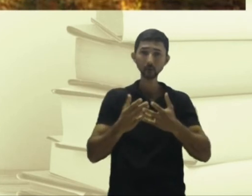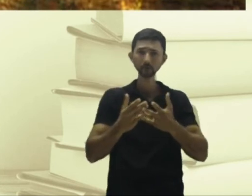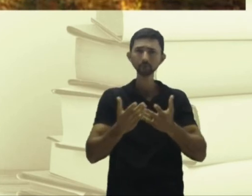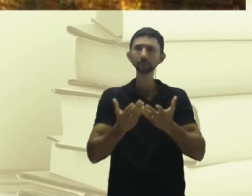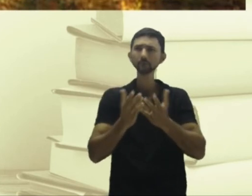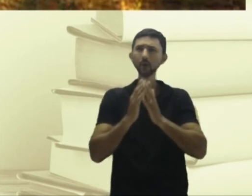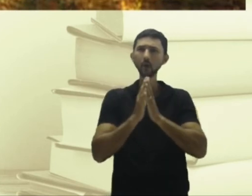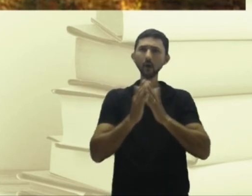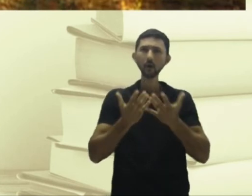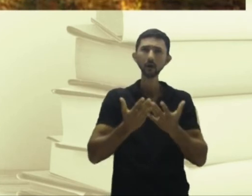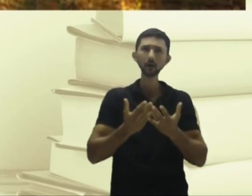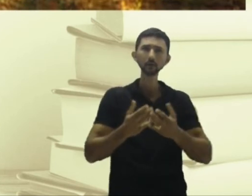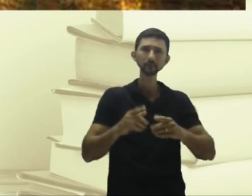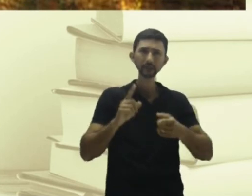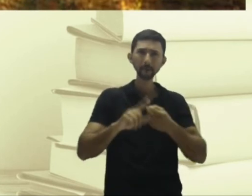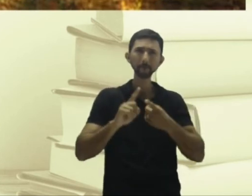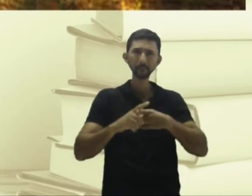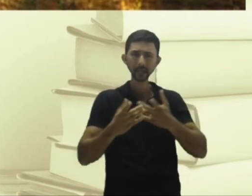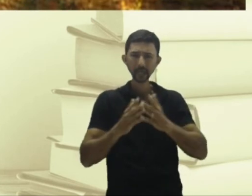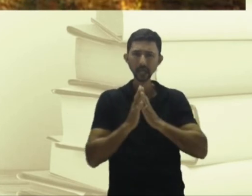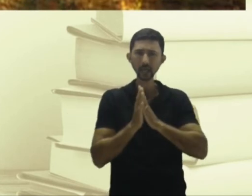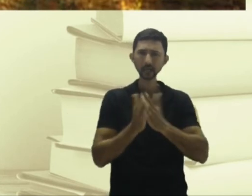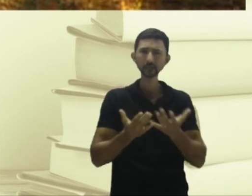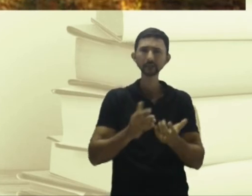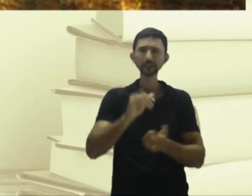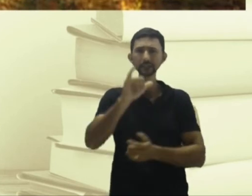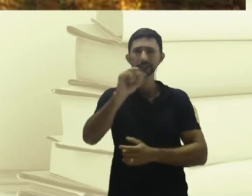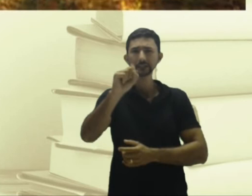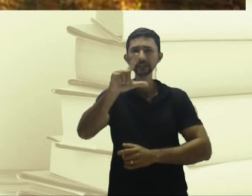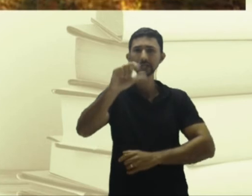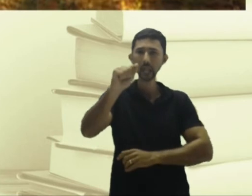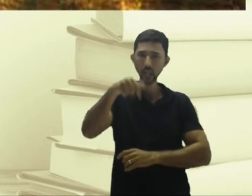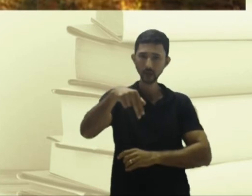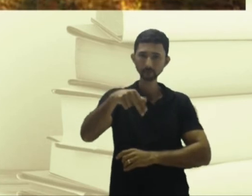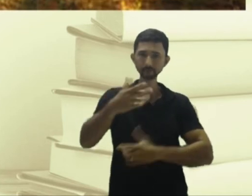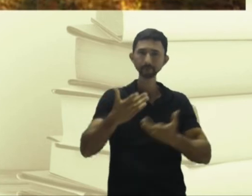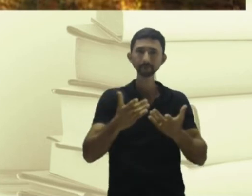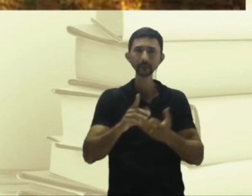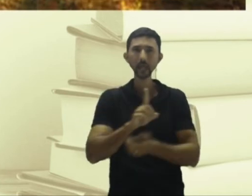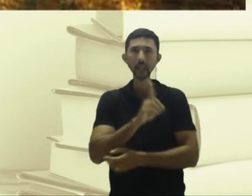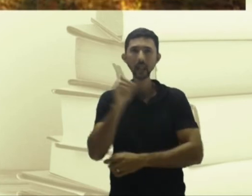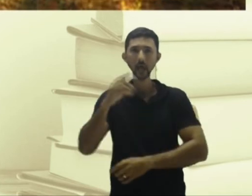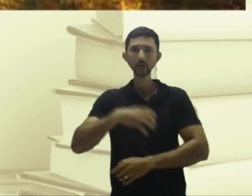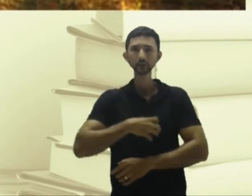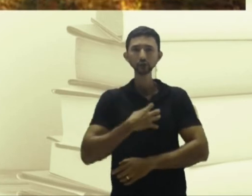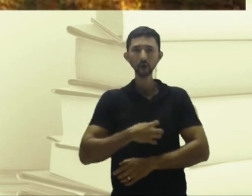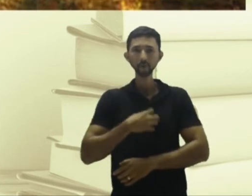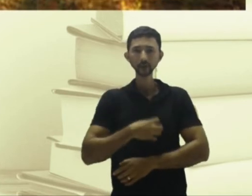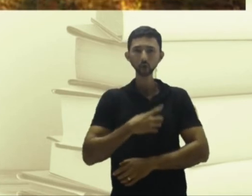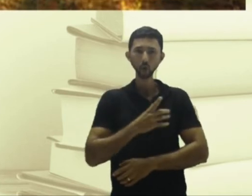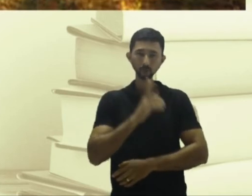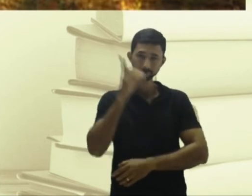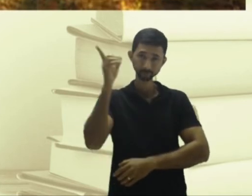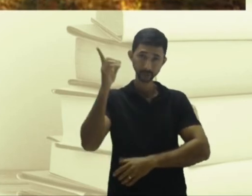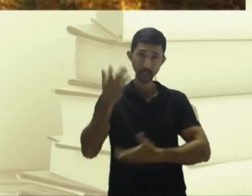religião islâmica, eram negros islamizados, né? E na cidade de Salvador, na Bahia,